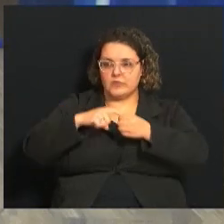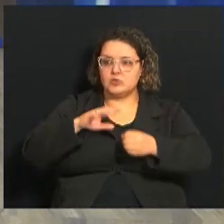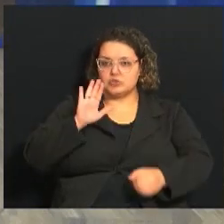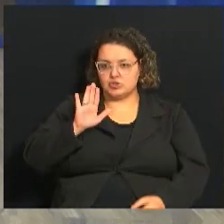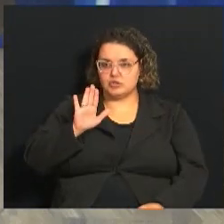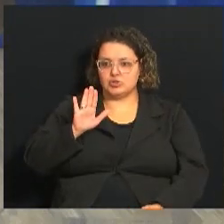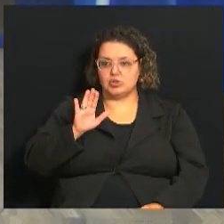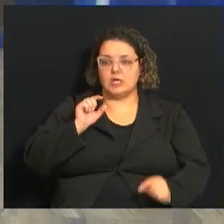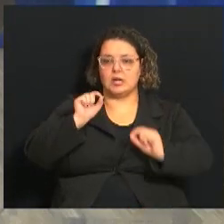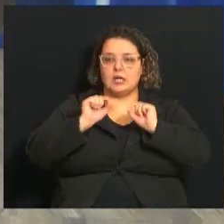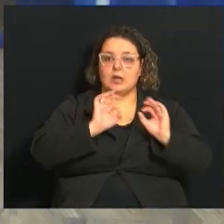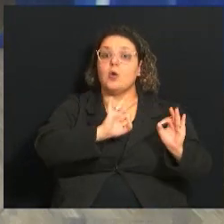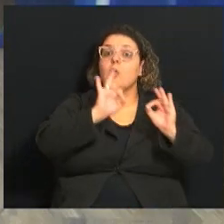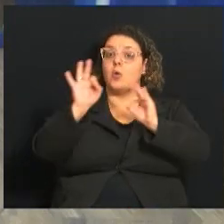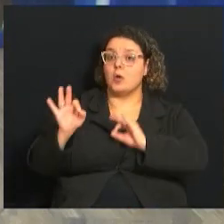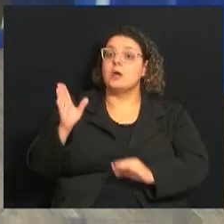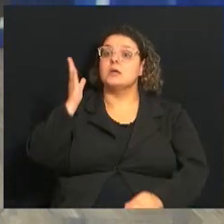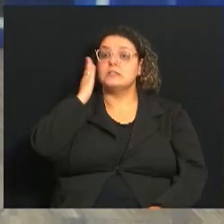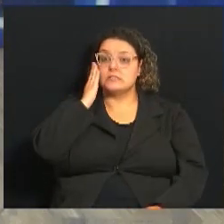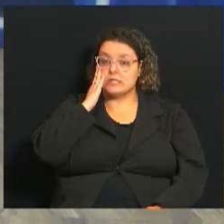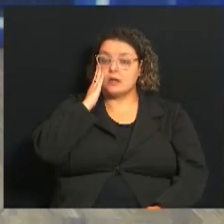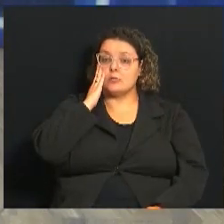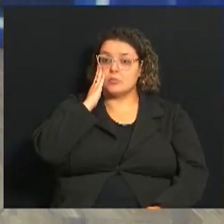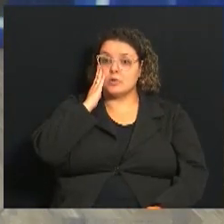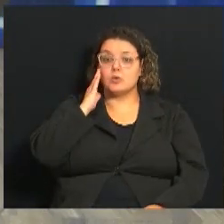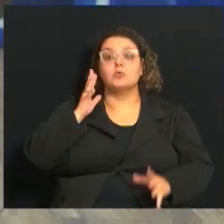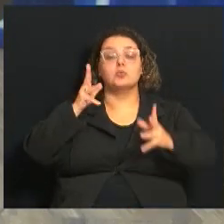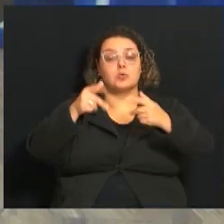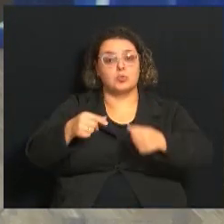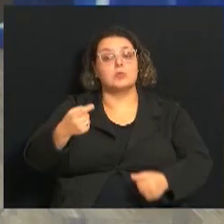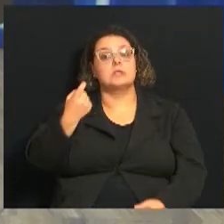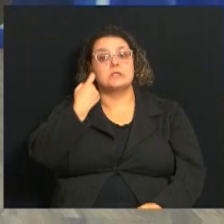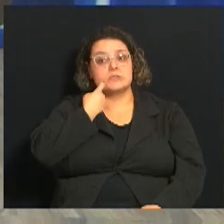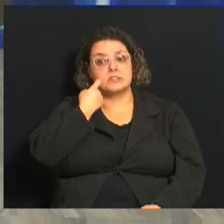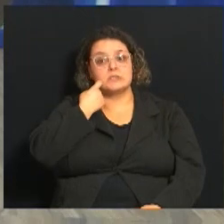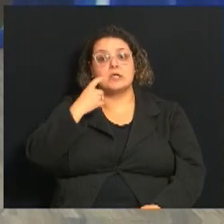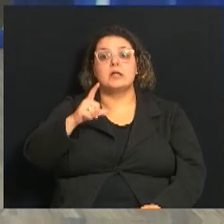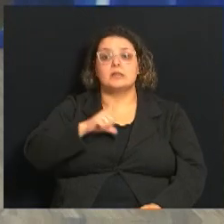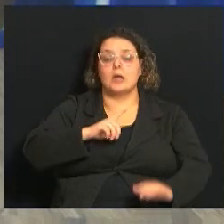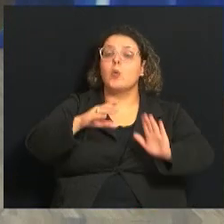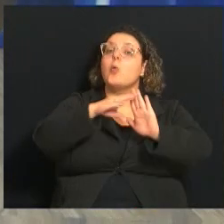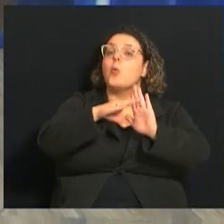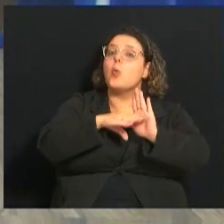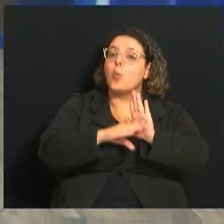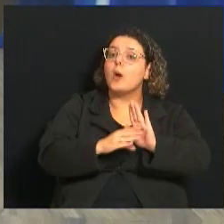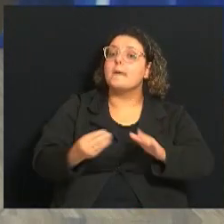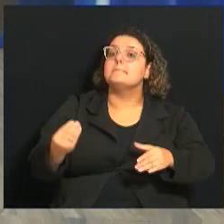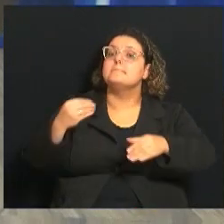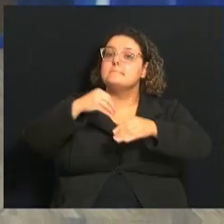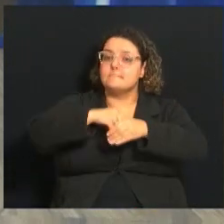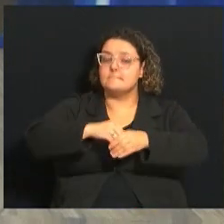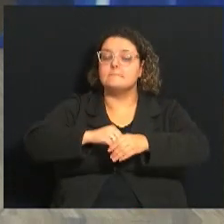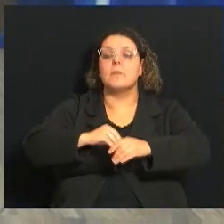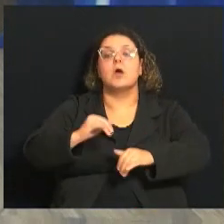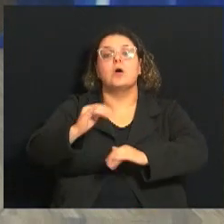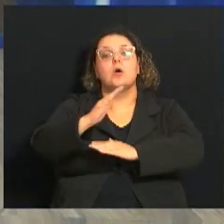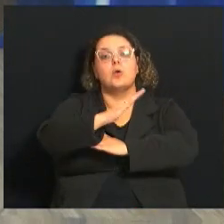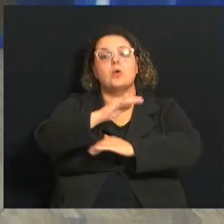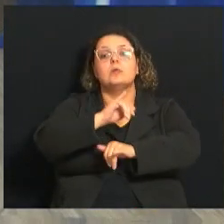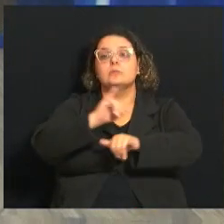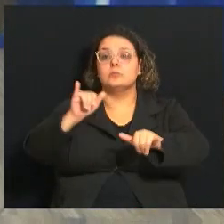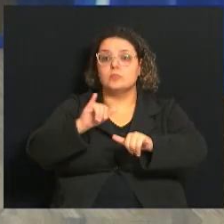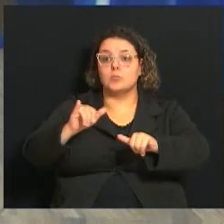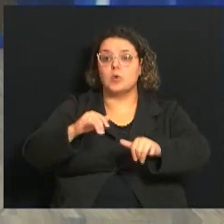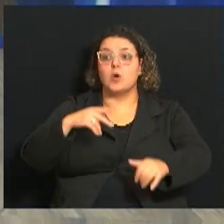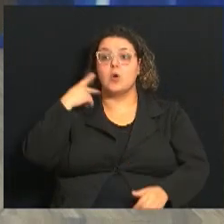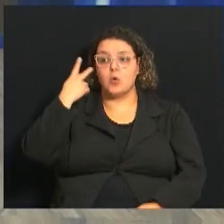quem acompanha aqui a nossa Câmara Notícias sabe, toda sexta-feira tem o Em Pauta dentro do nosso telejornal com uma entrevista com o